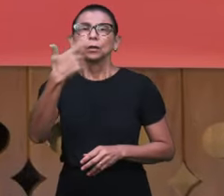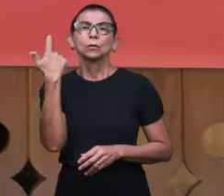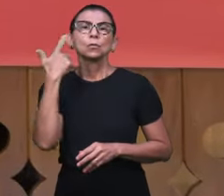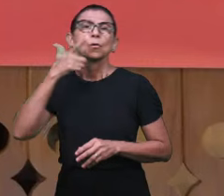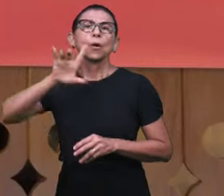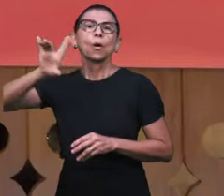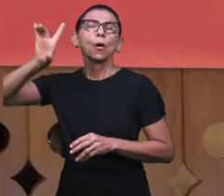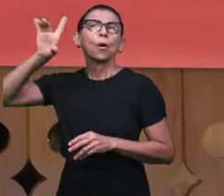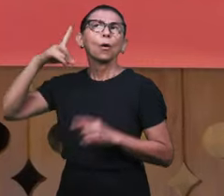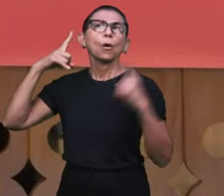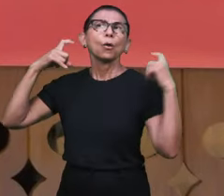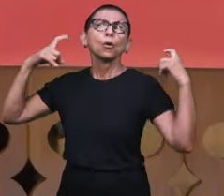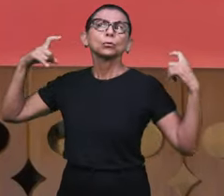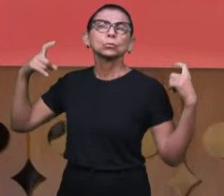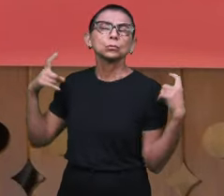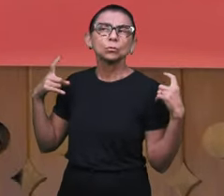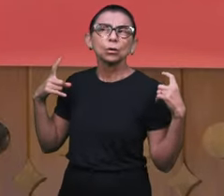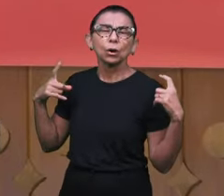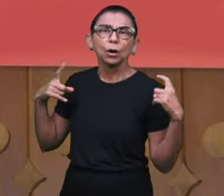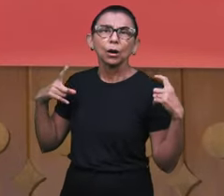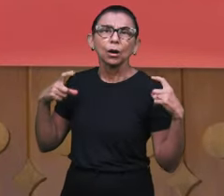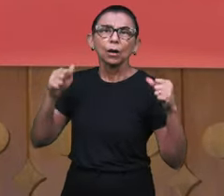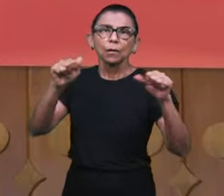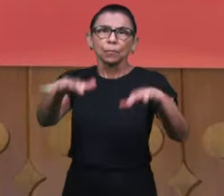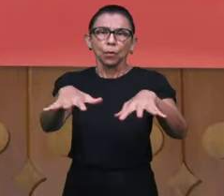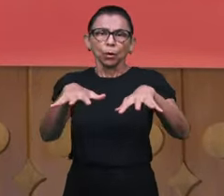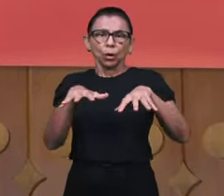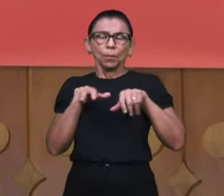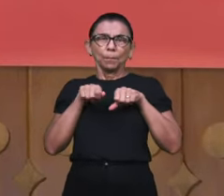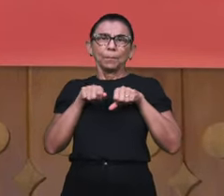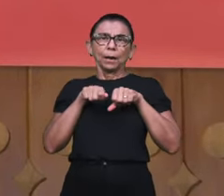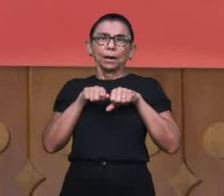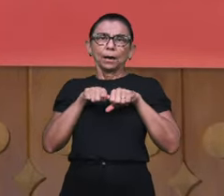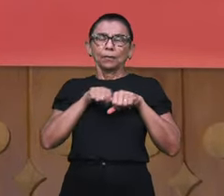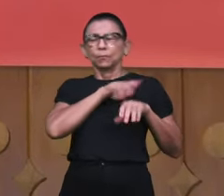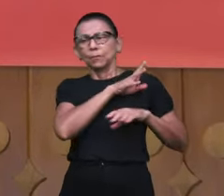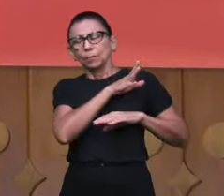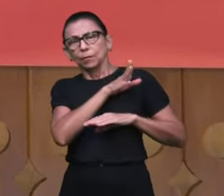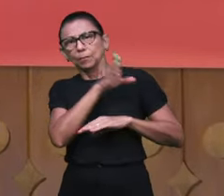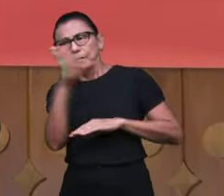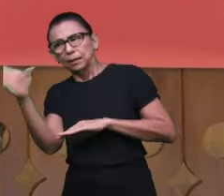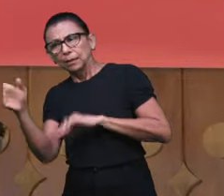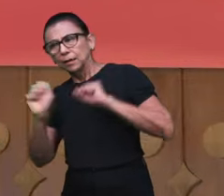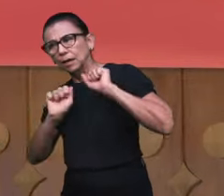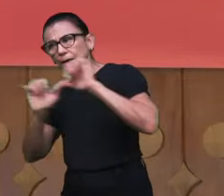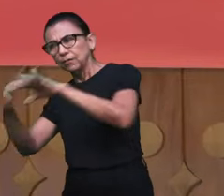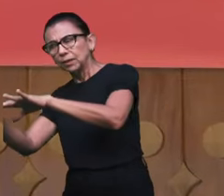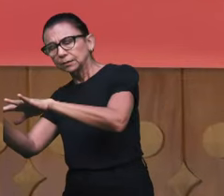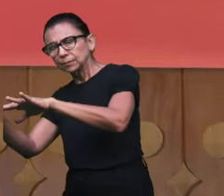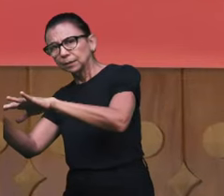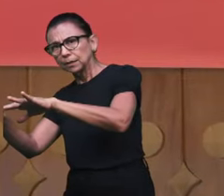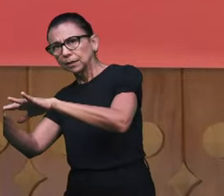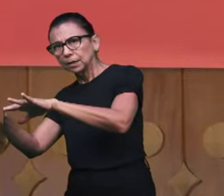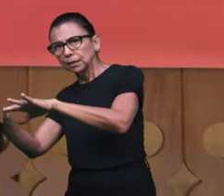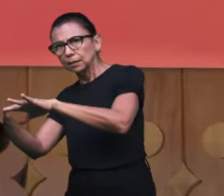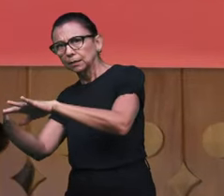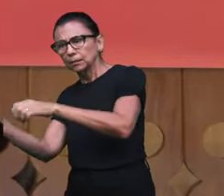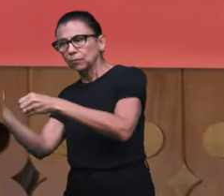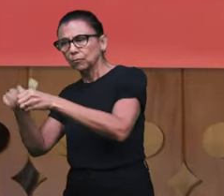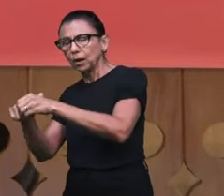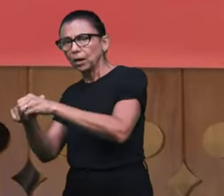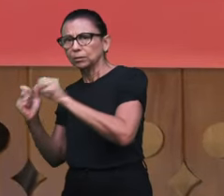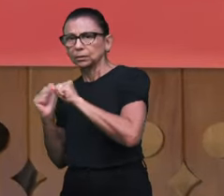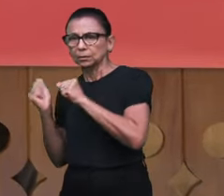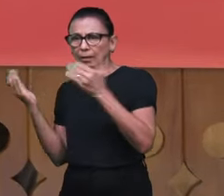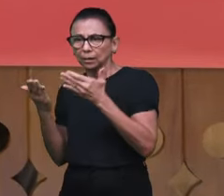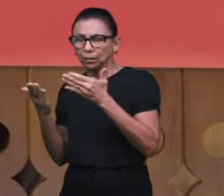do outro lado, não sabia. Avancem pelo lado direito, a coluna tal, pelo lado esquerdo. Então,